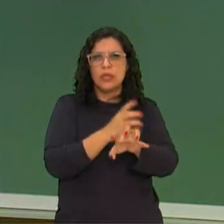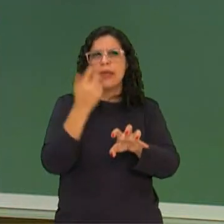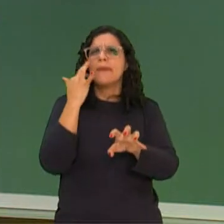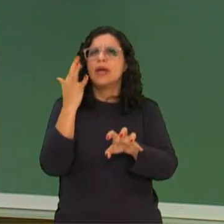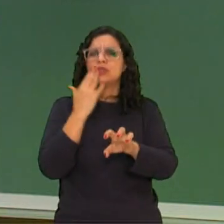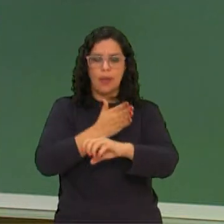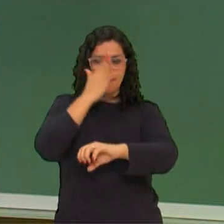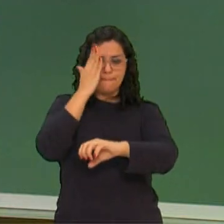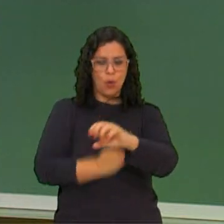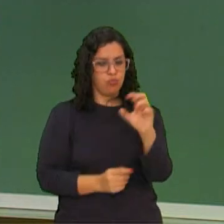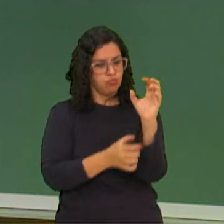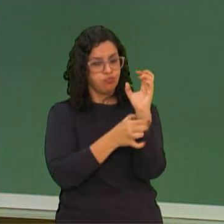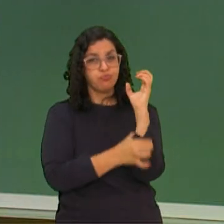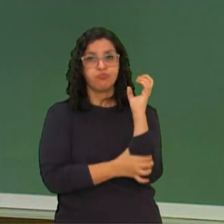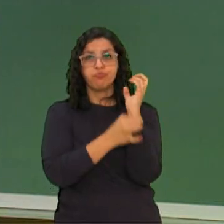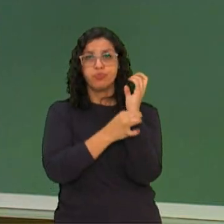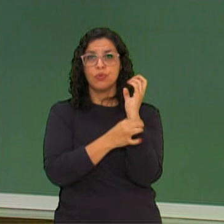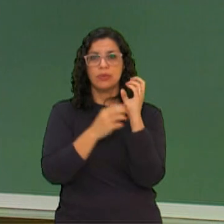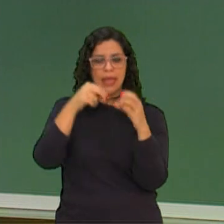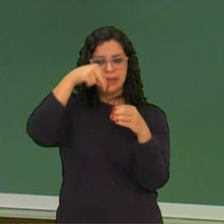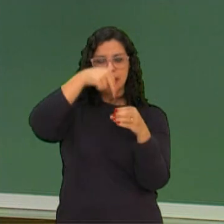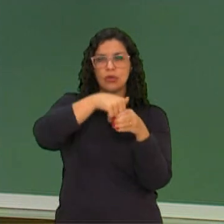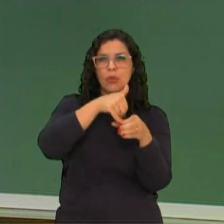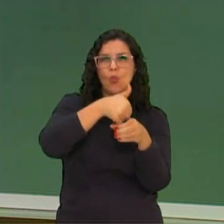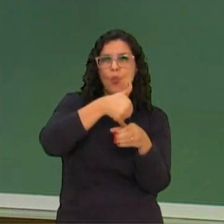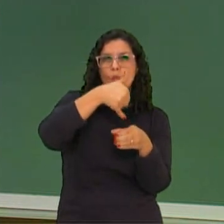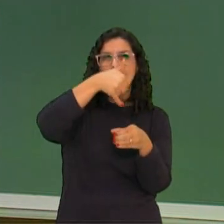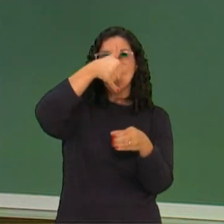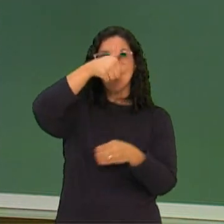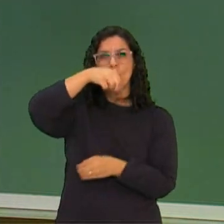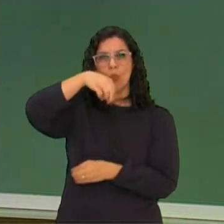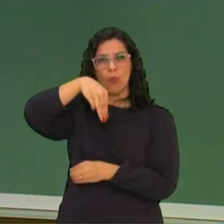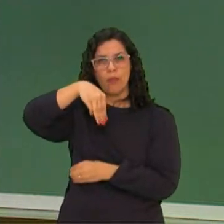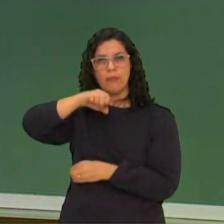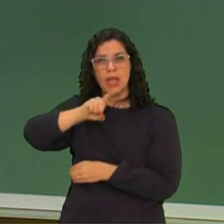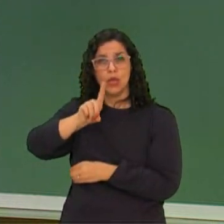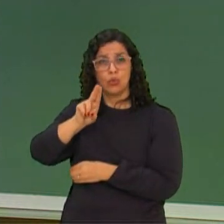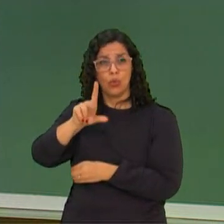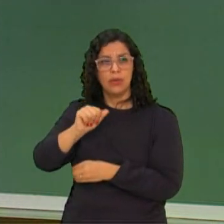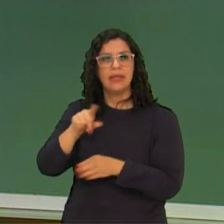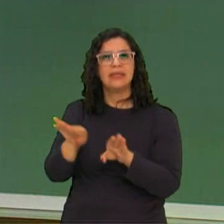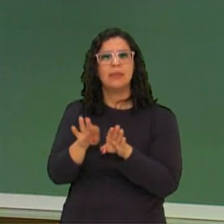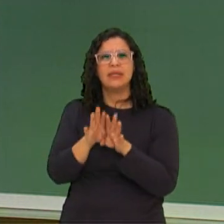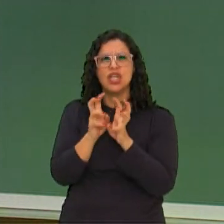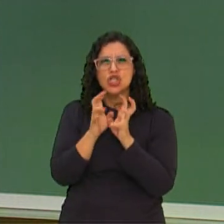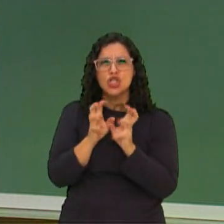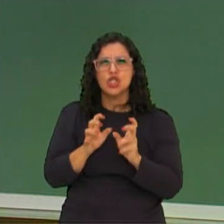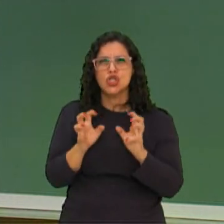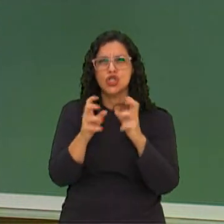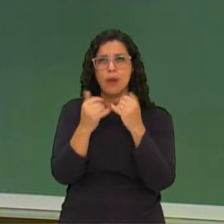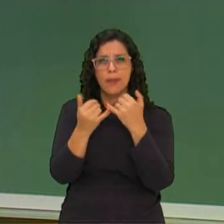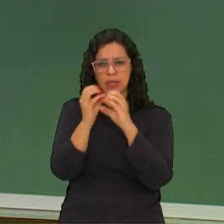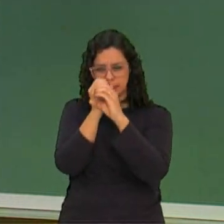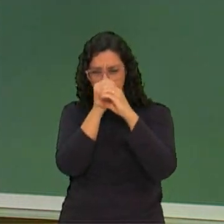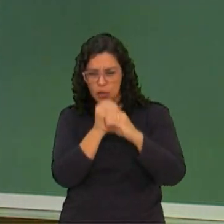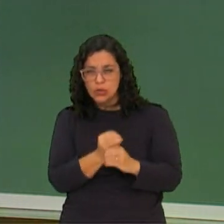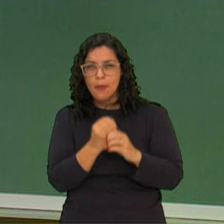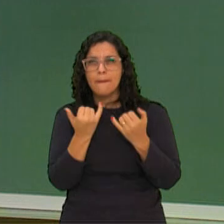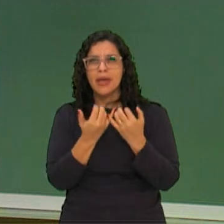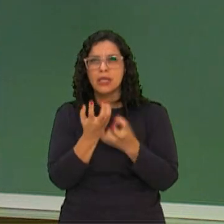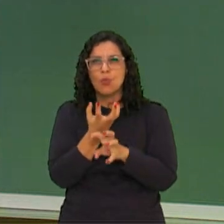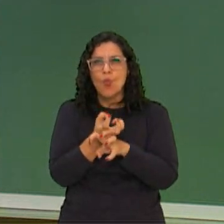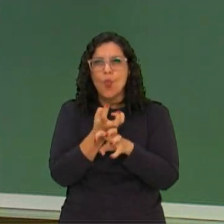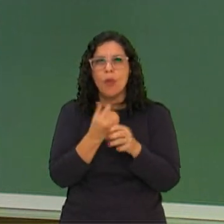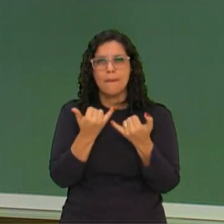com a medula, né, chamada endósteo, né? E aqui a parte esponjosa, vista ali no microscópio, né, que parece ali